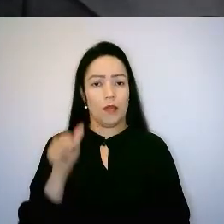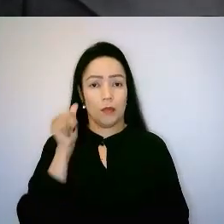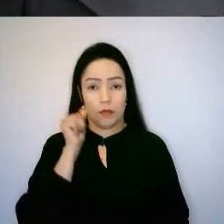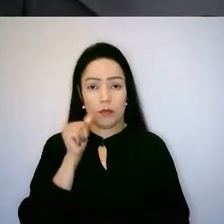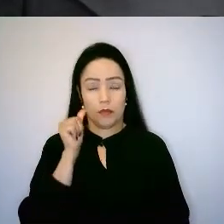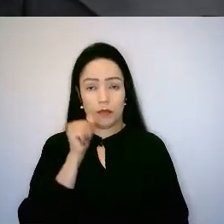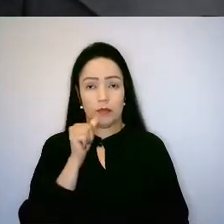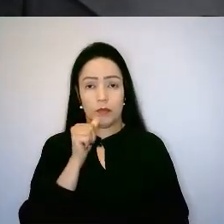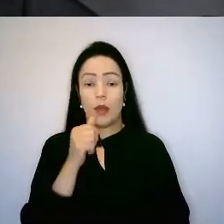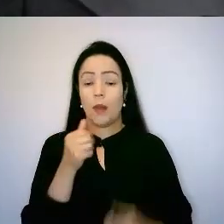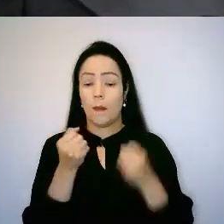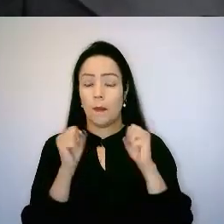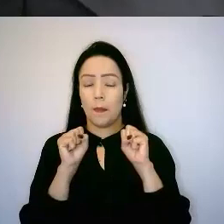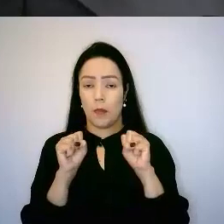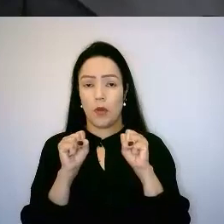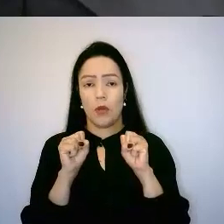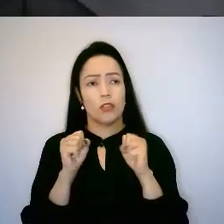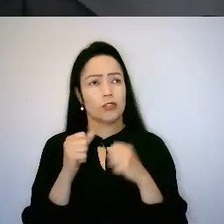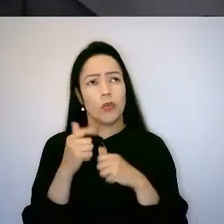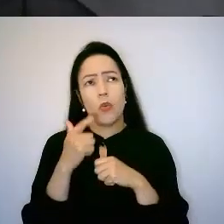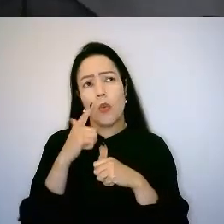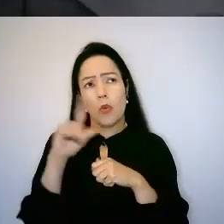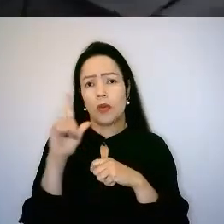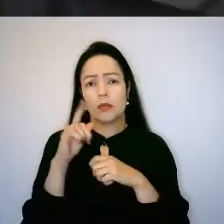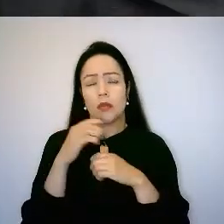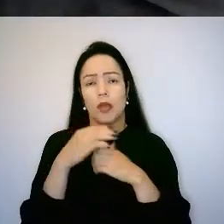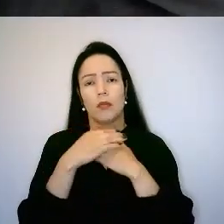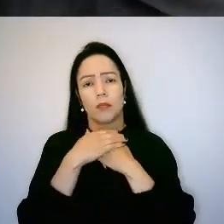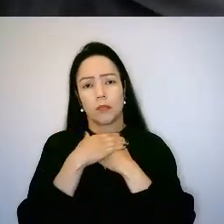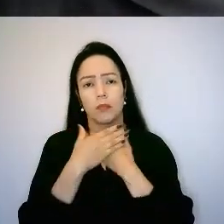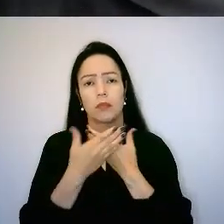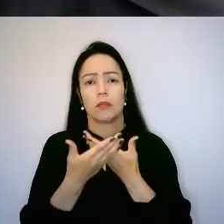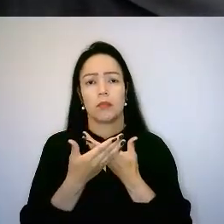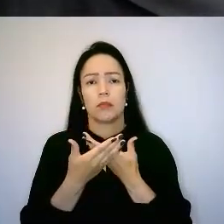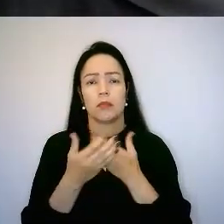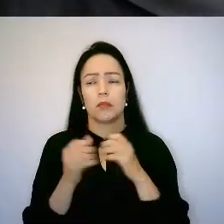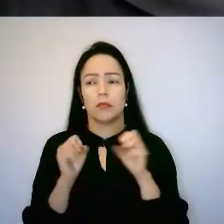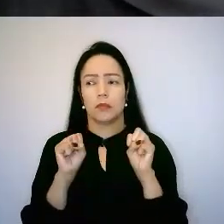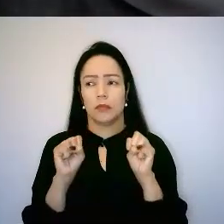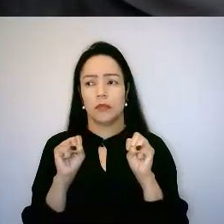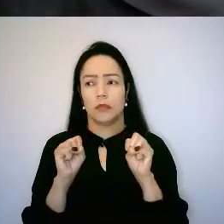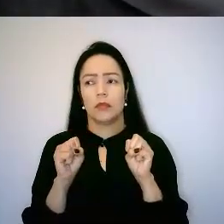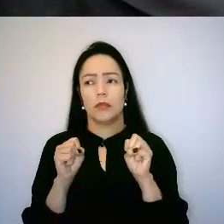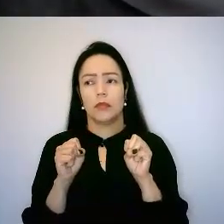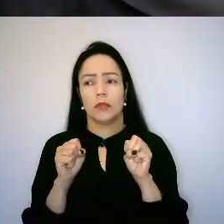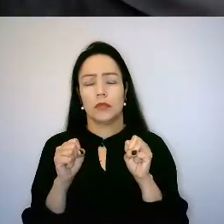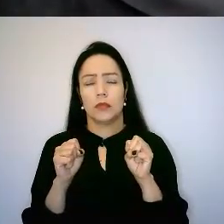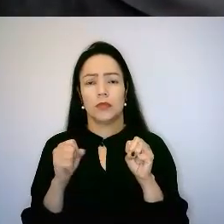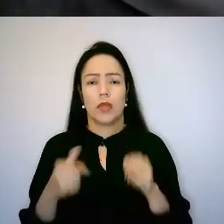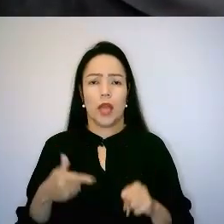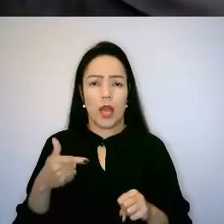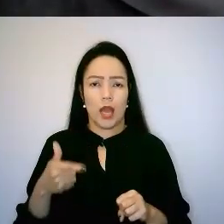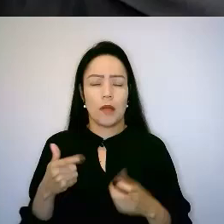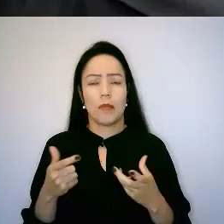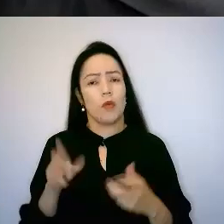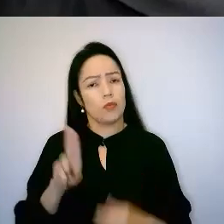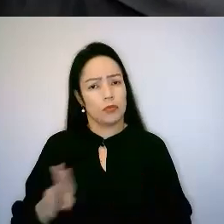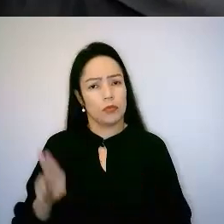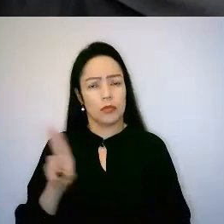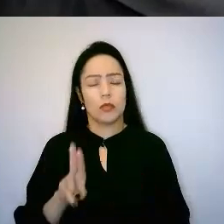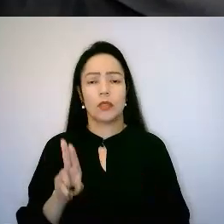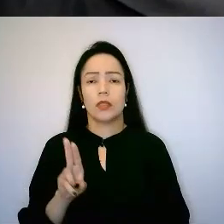tentar quantos modos os enganadora até mesmo com a fazer uso da arma que não pudesse mais ela